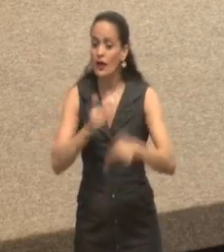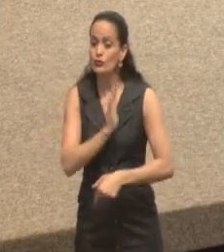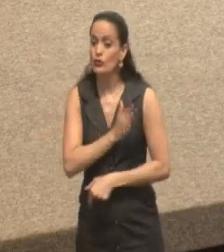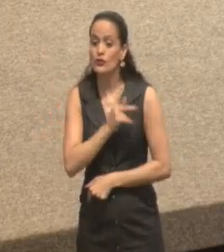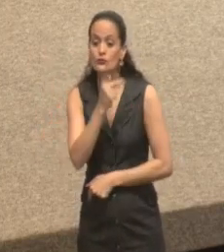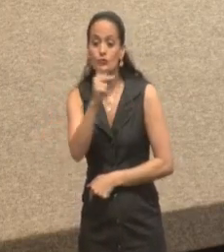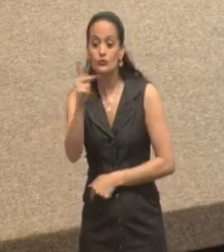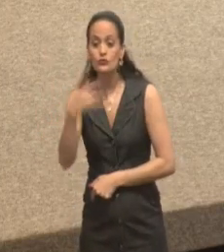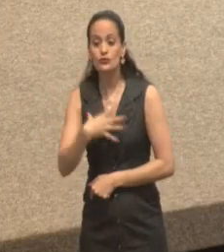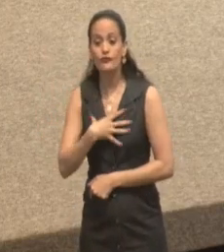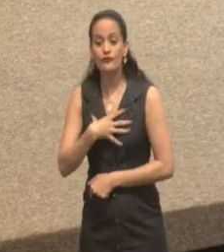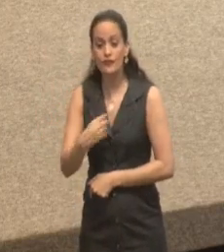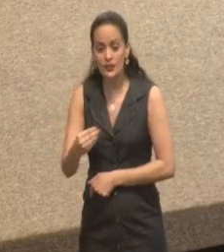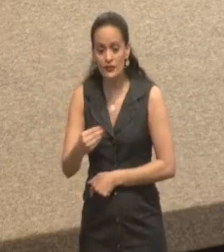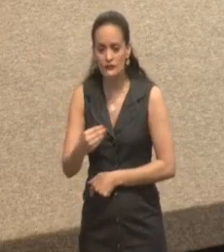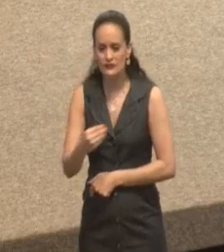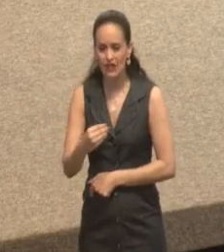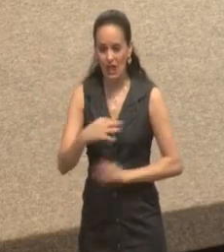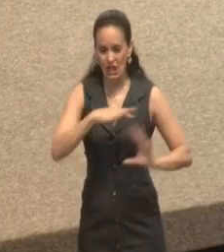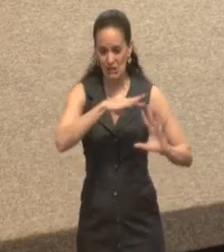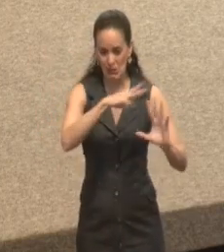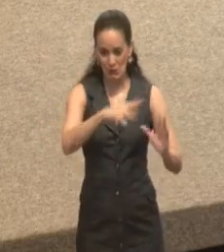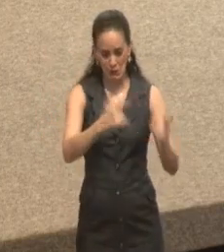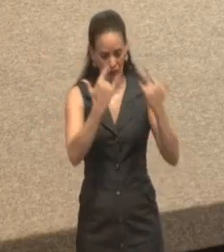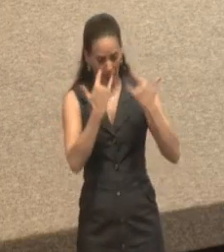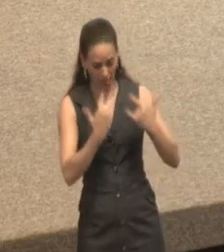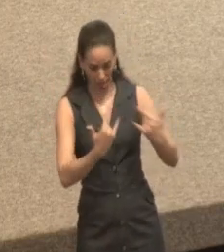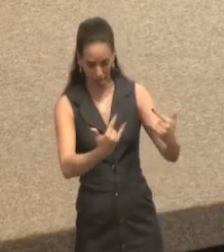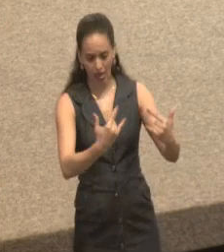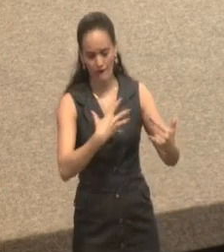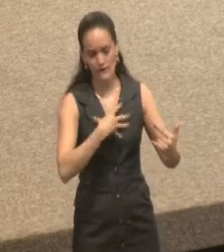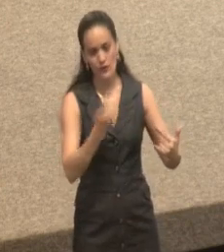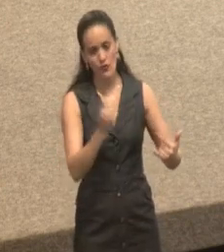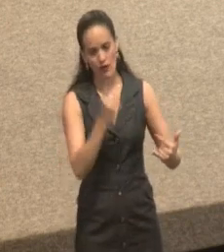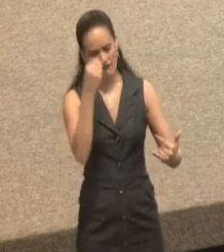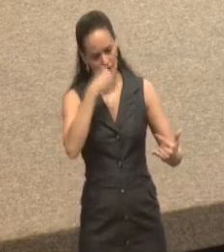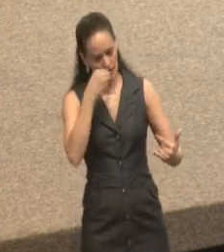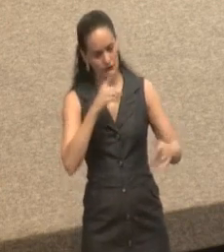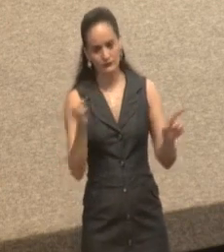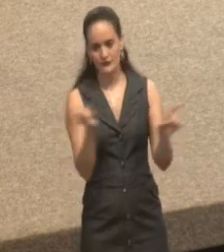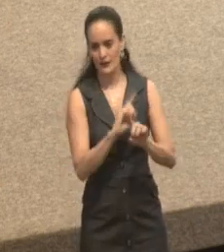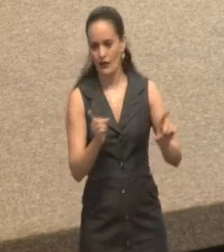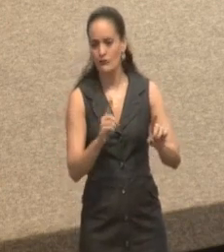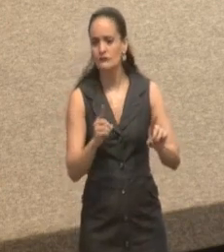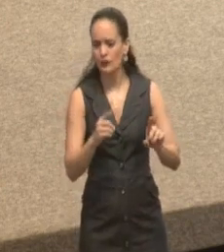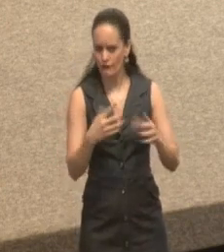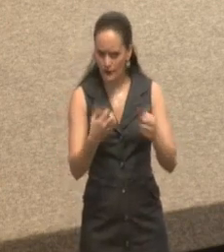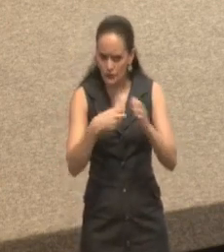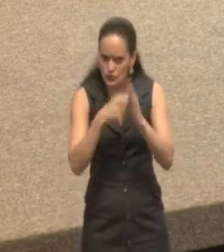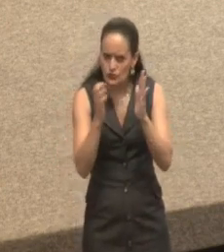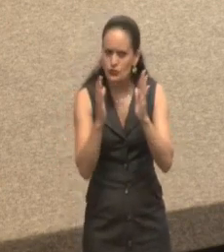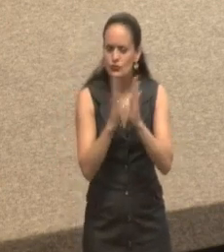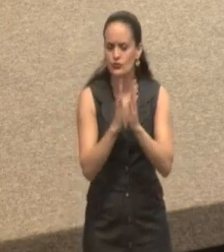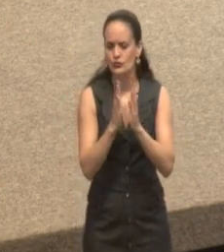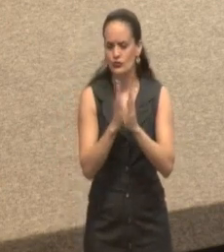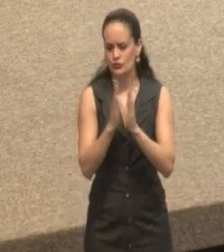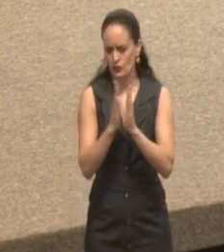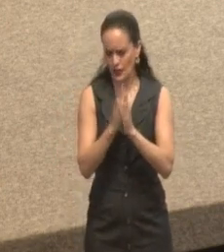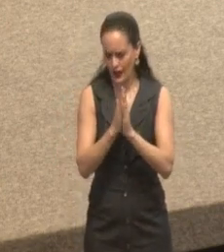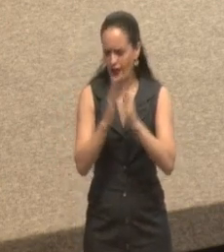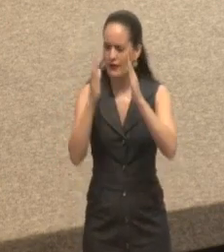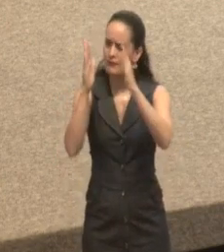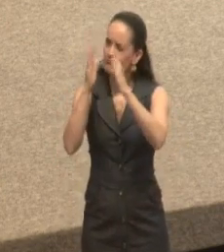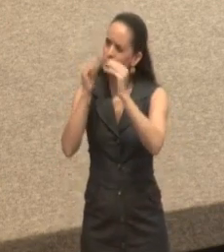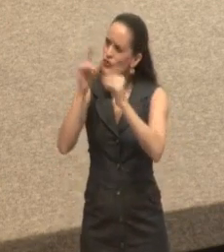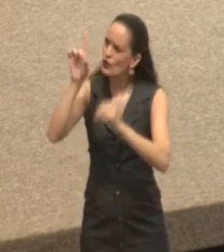que este mundo não tenha poder de seduzi-los, de enfraquecê-los. Vamos orar, vamos interceder, vamos clamar ao Senhor